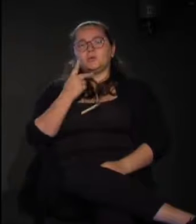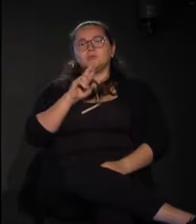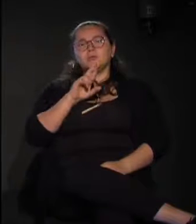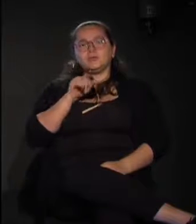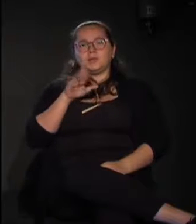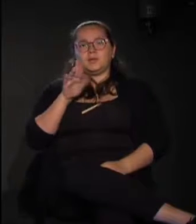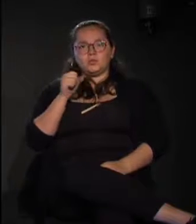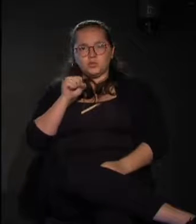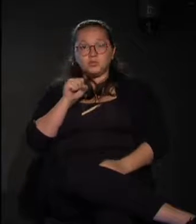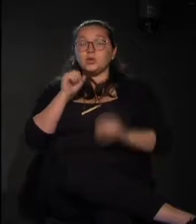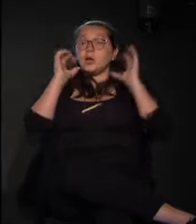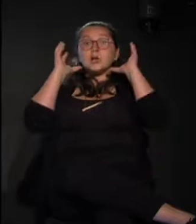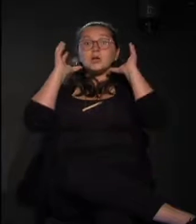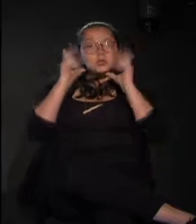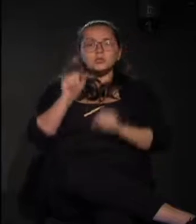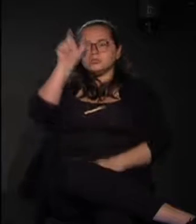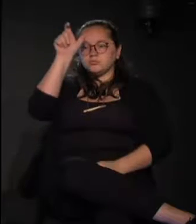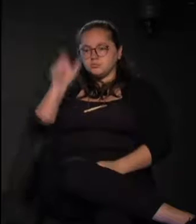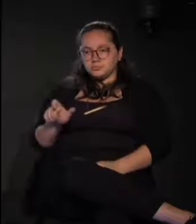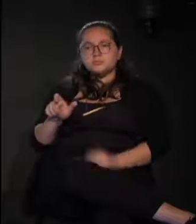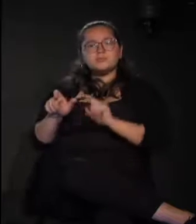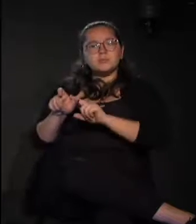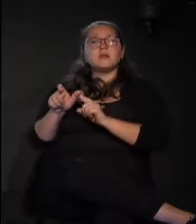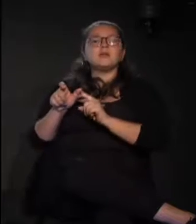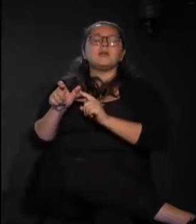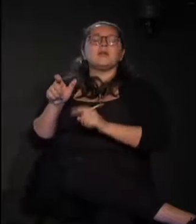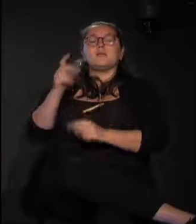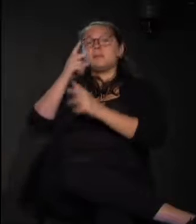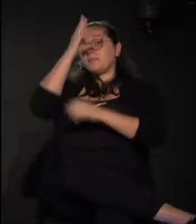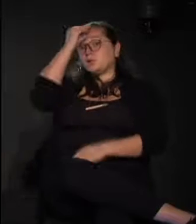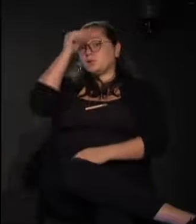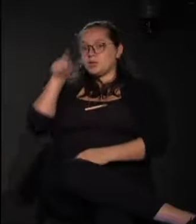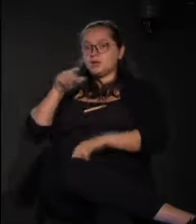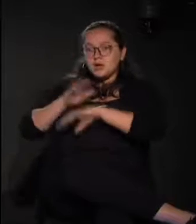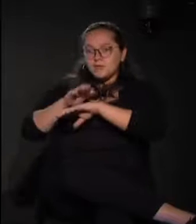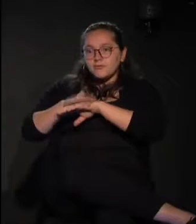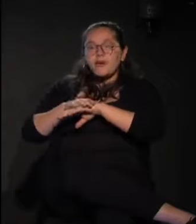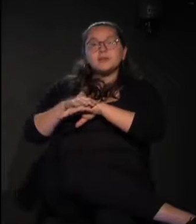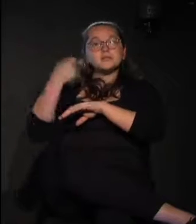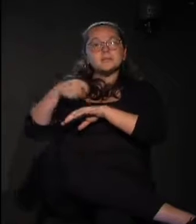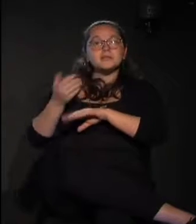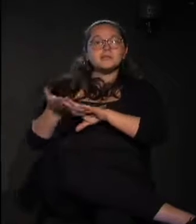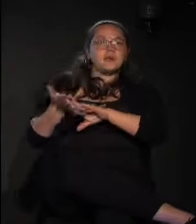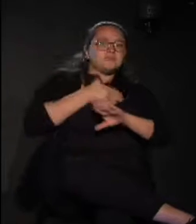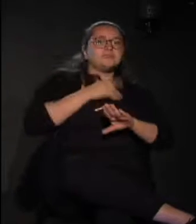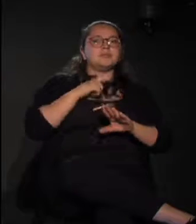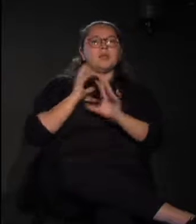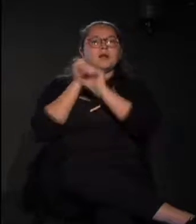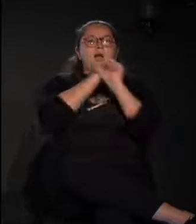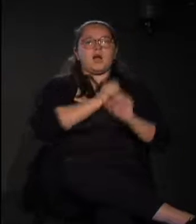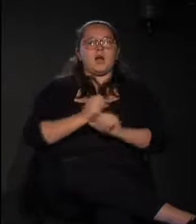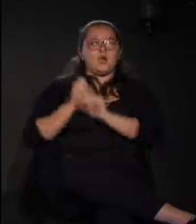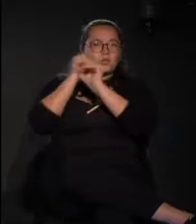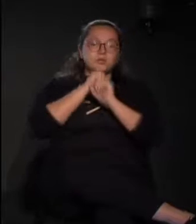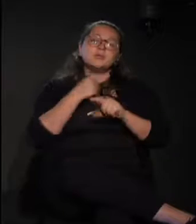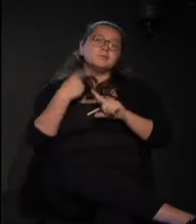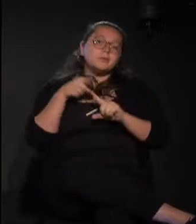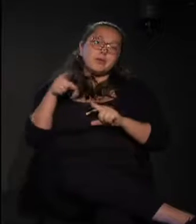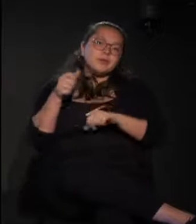o protagonista faz e ela é que passa tudo um tratamento do cálculo financeiro portanto